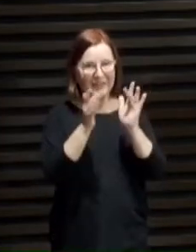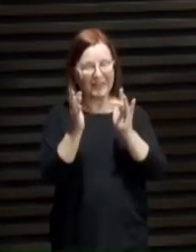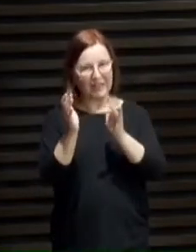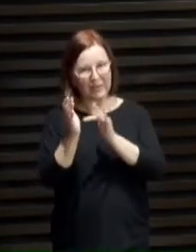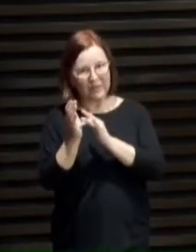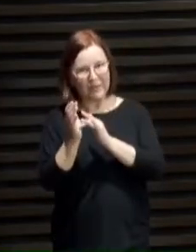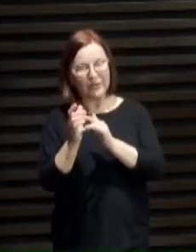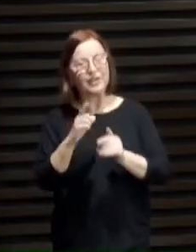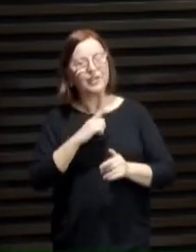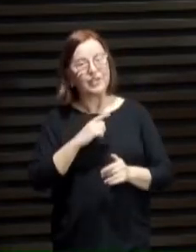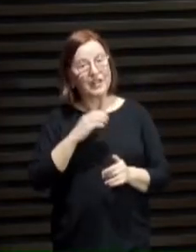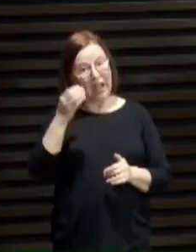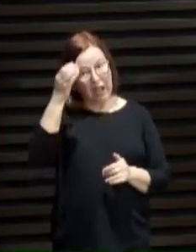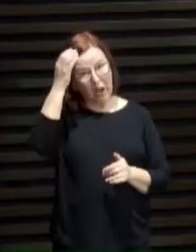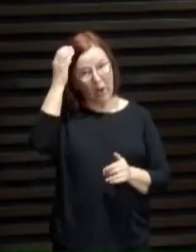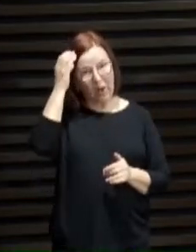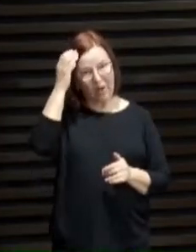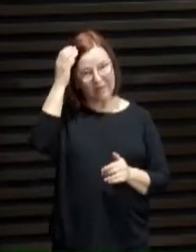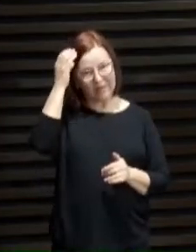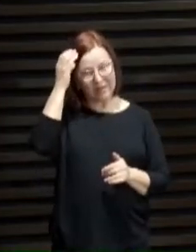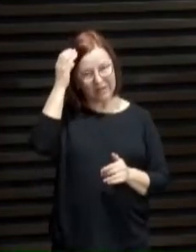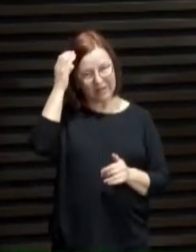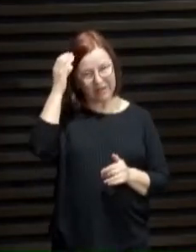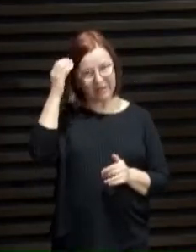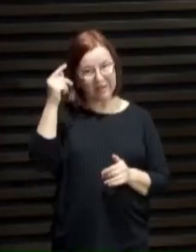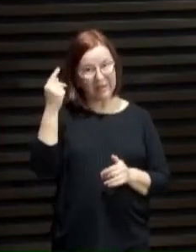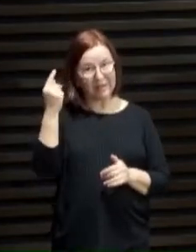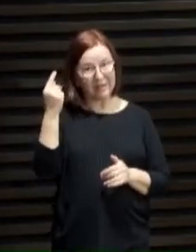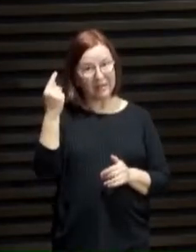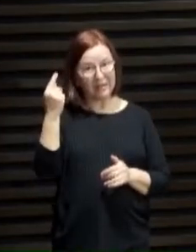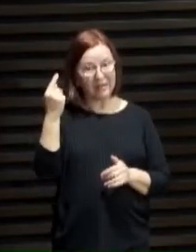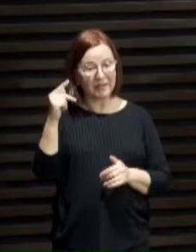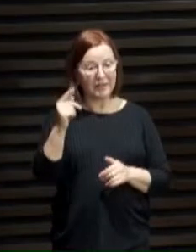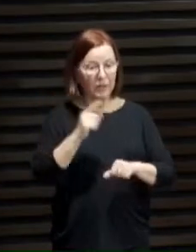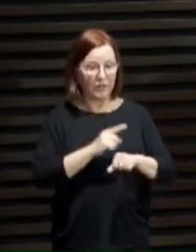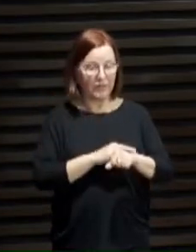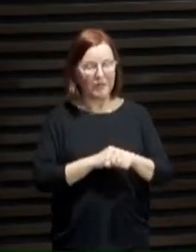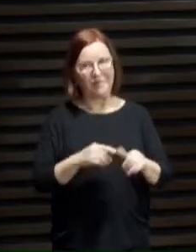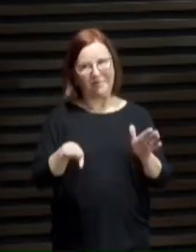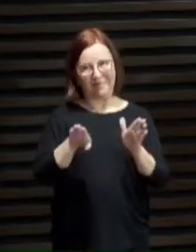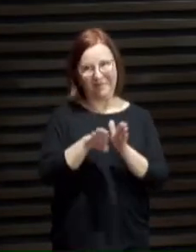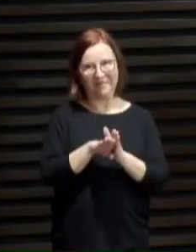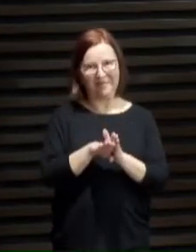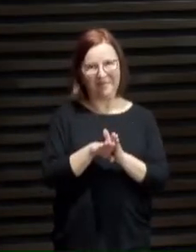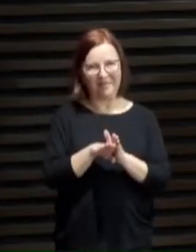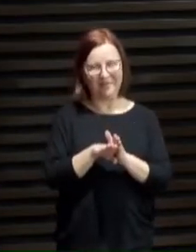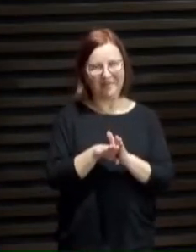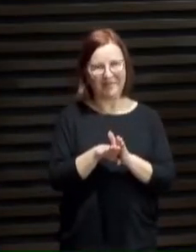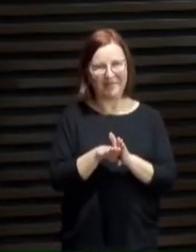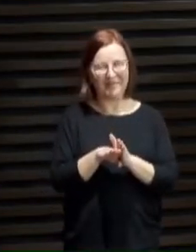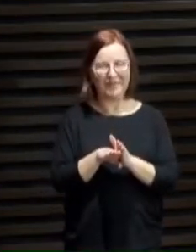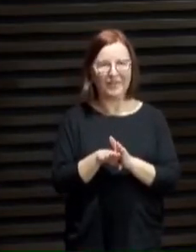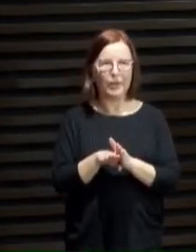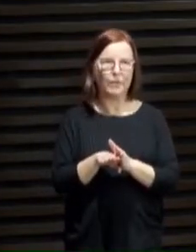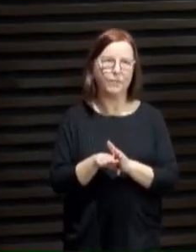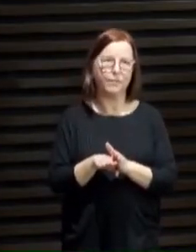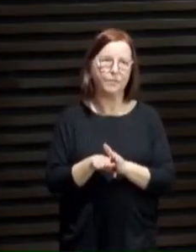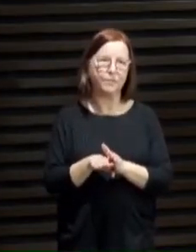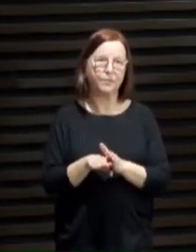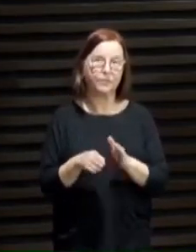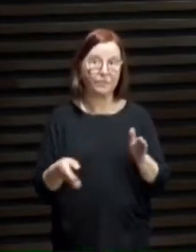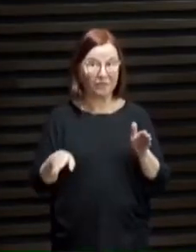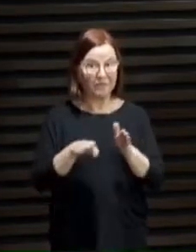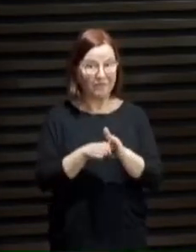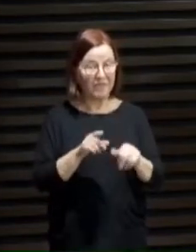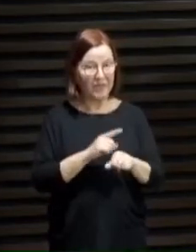tinha consciência de que o seu tempo chegou, de que chegou a hora